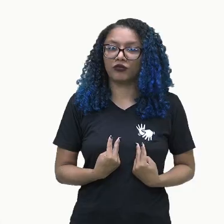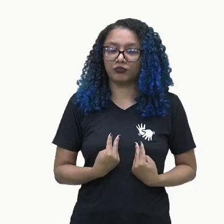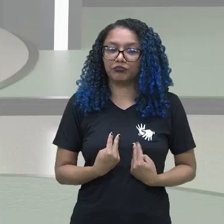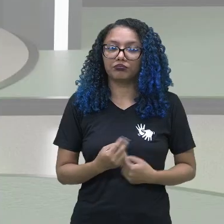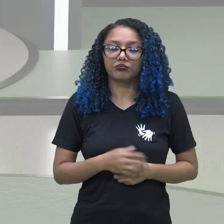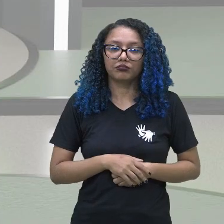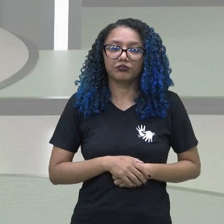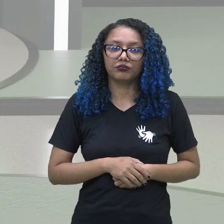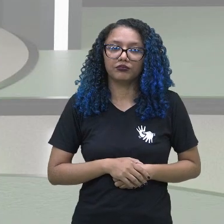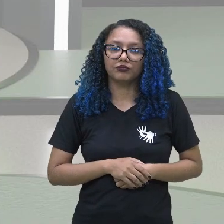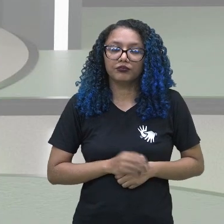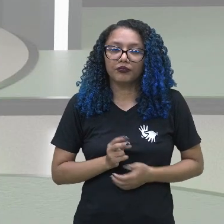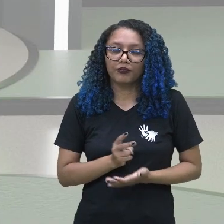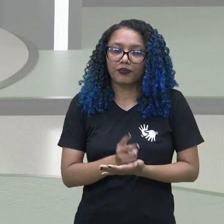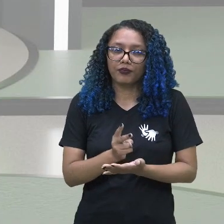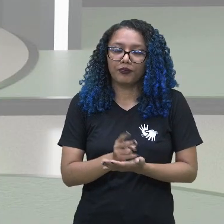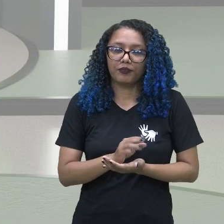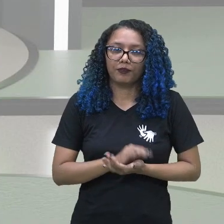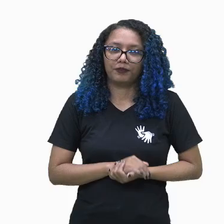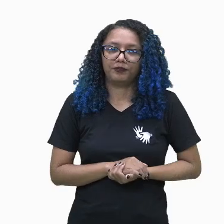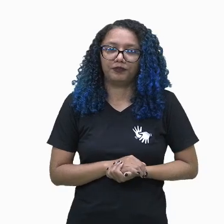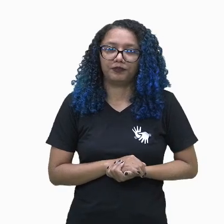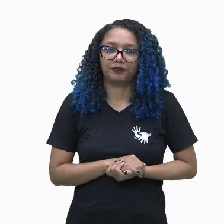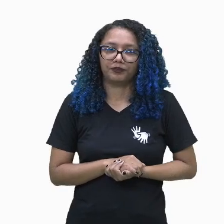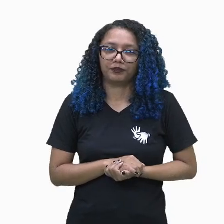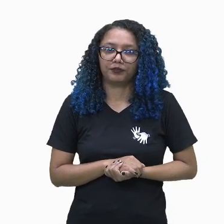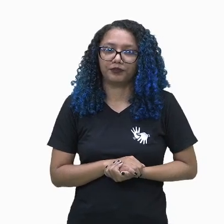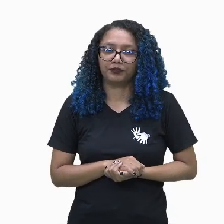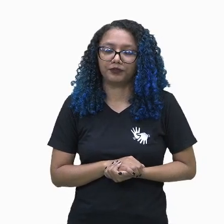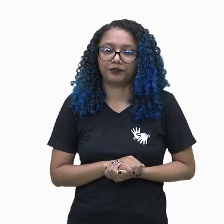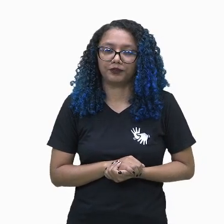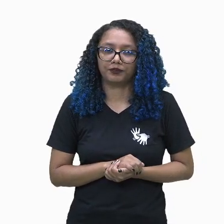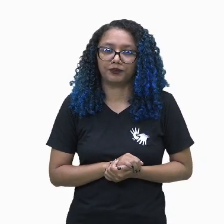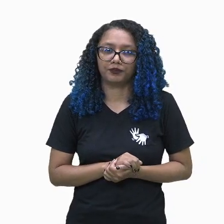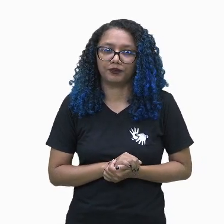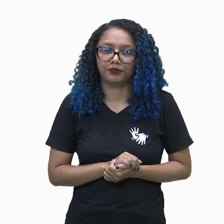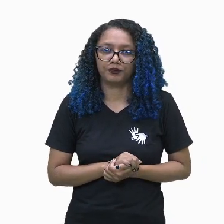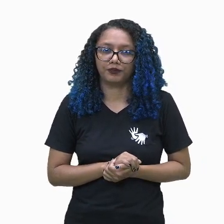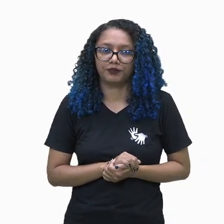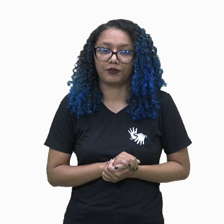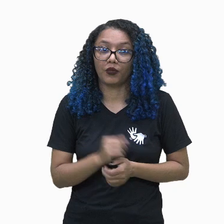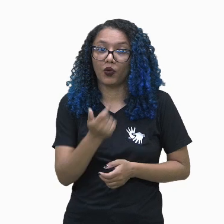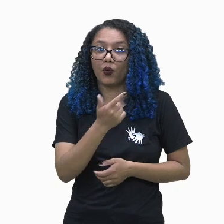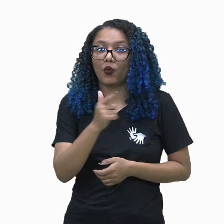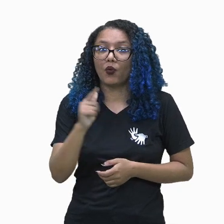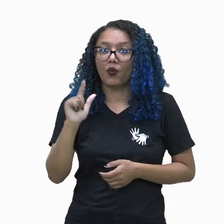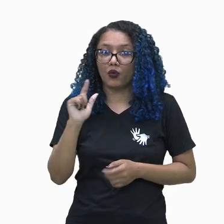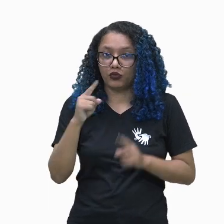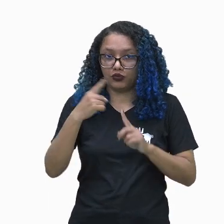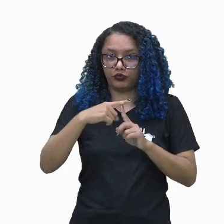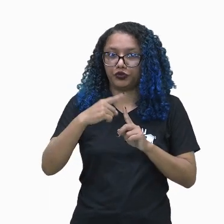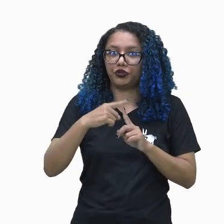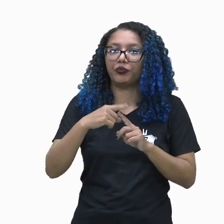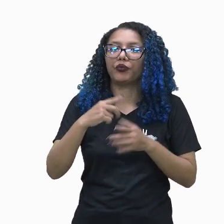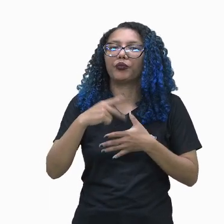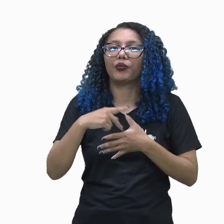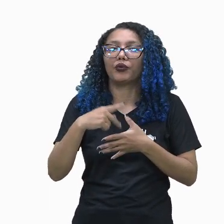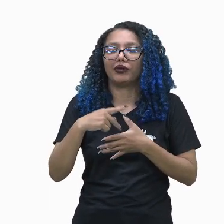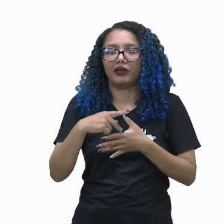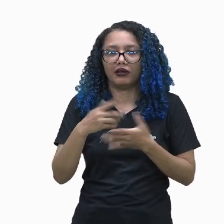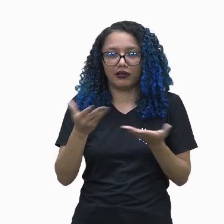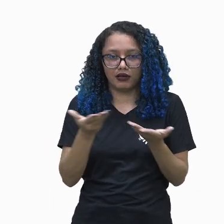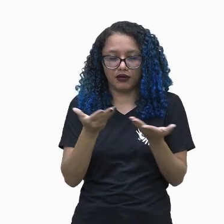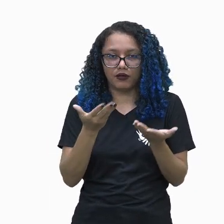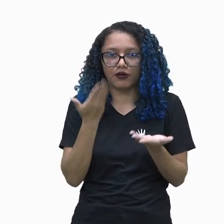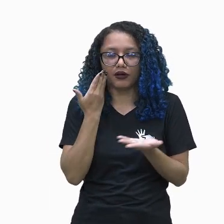química. Vamos dar continuidade aí à nossa classificação. Trago uma outra classificação de proteínas. Aí vai